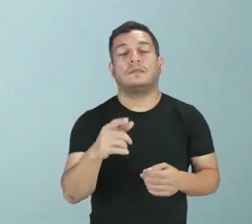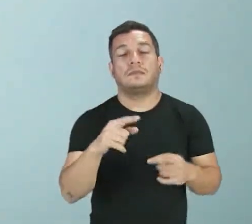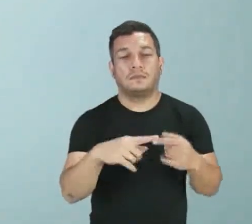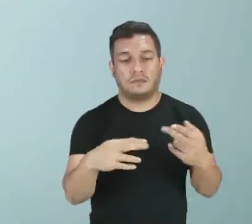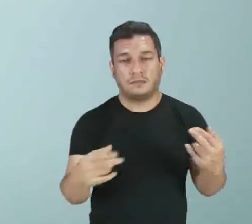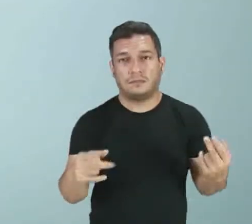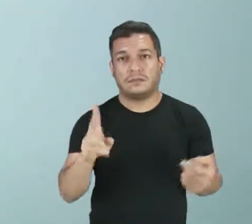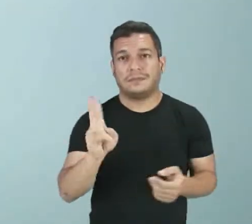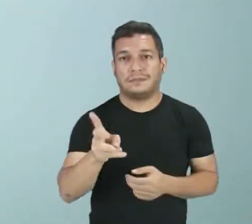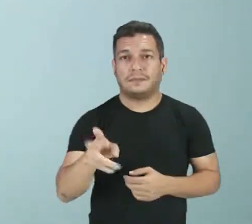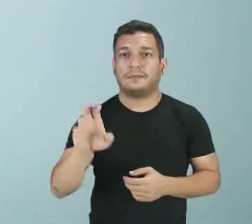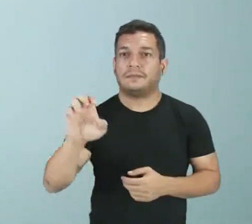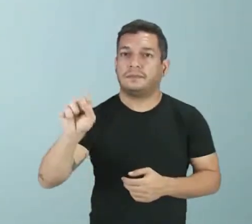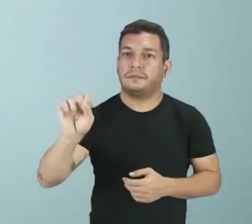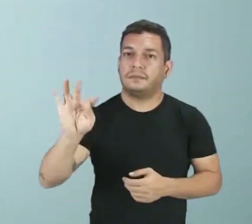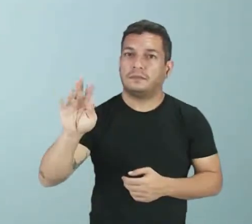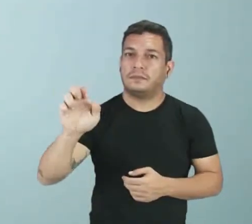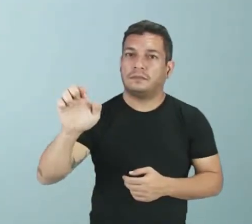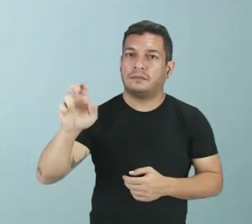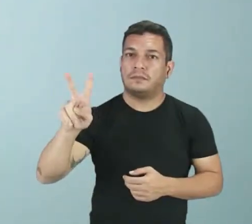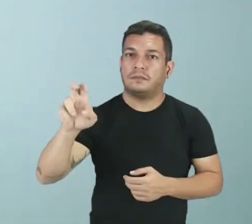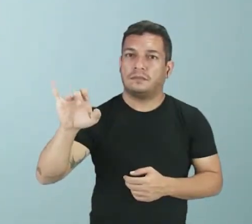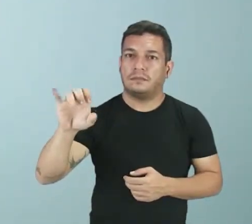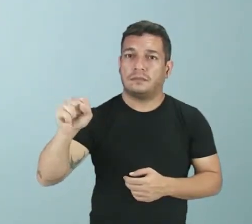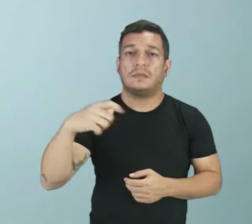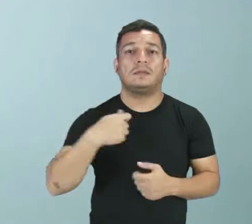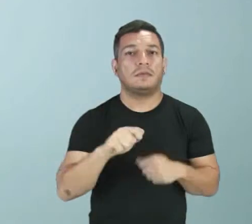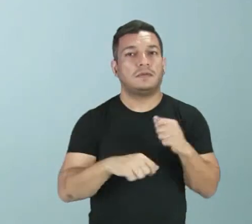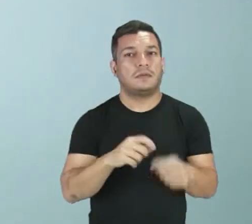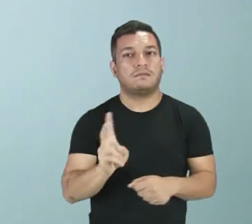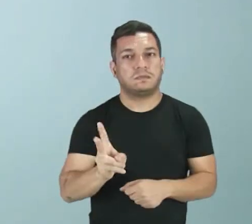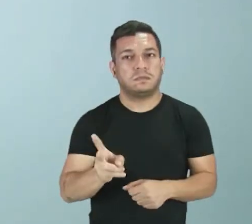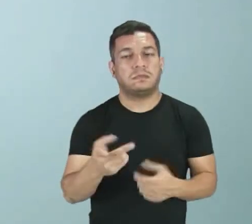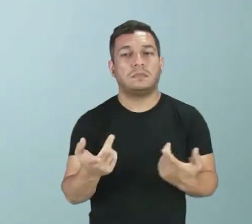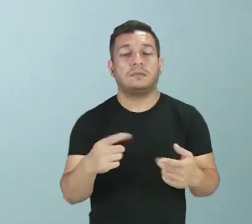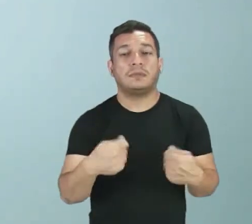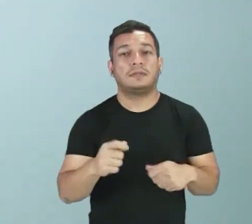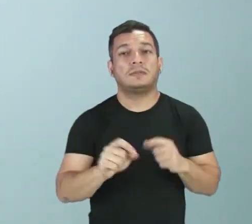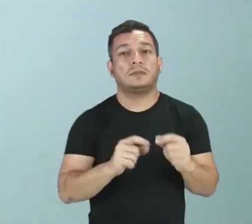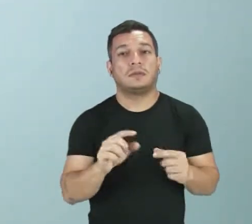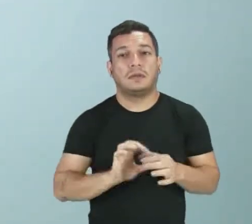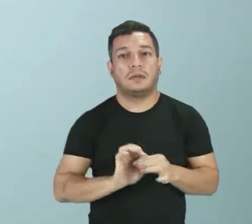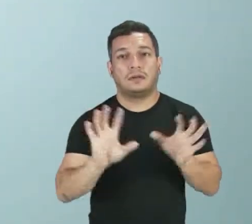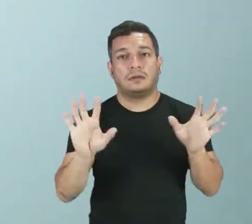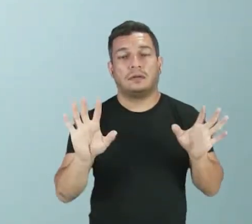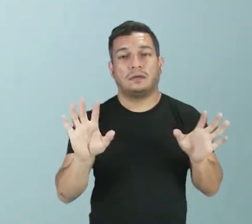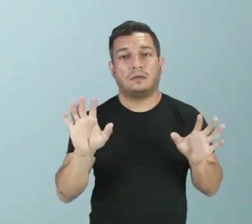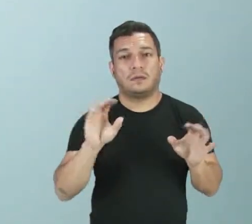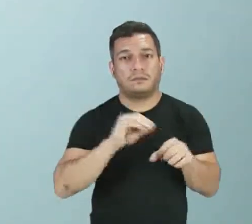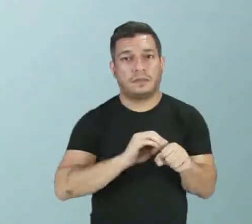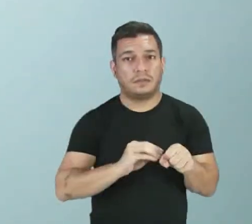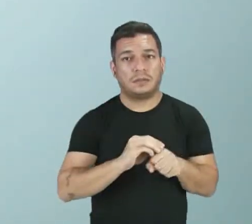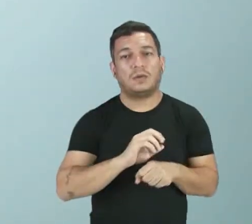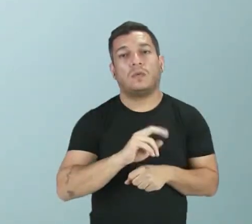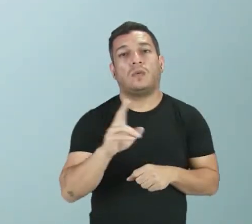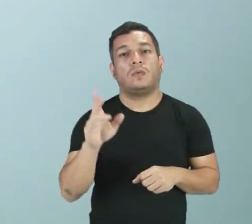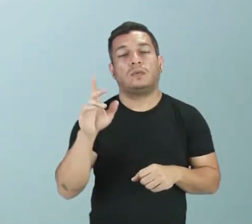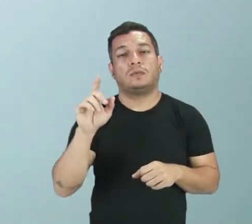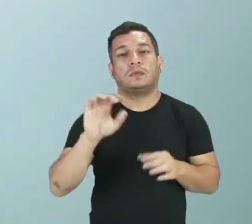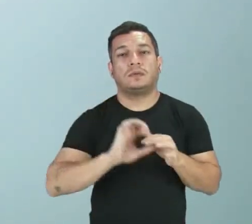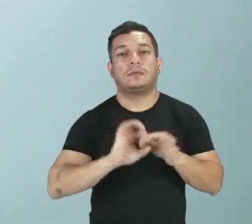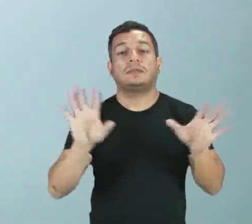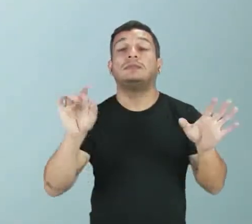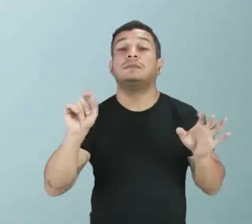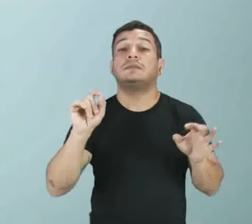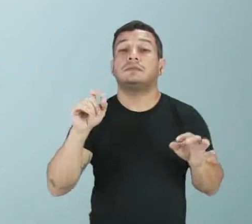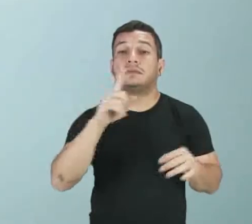elementos instáveis que querem se estabilizar de alguma forma e, para isso, eles vão estar liberando ou partícula ou por meio da